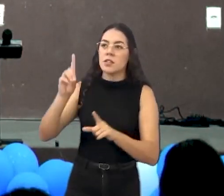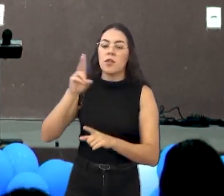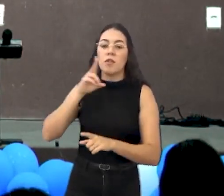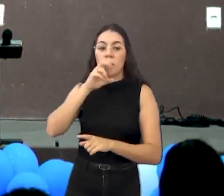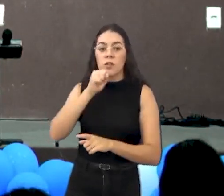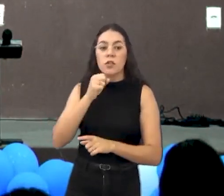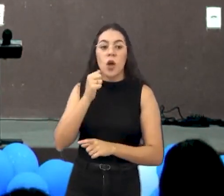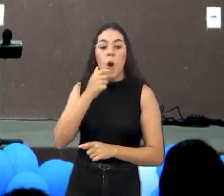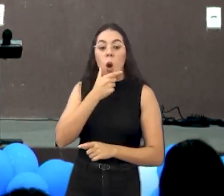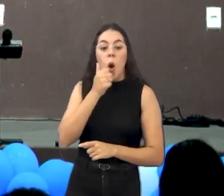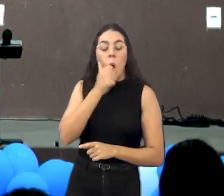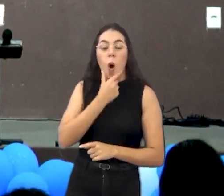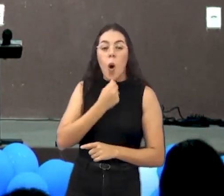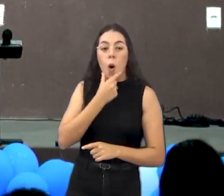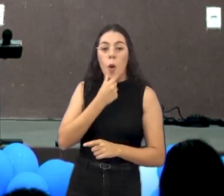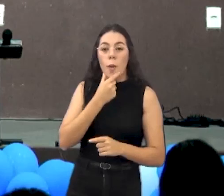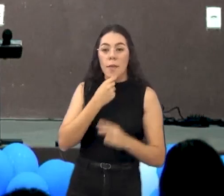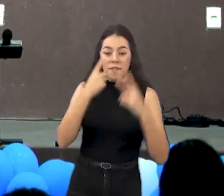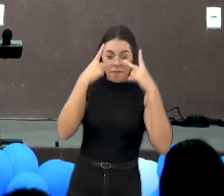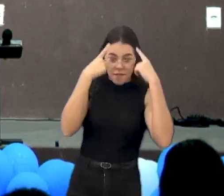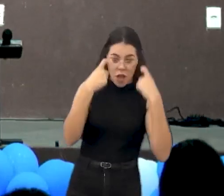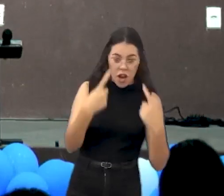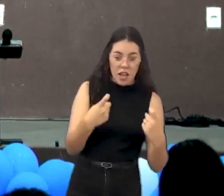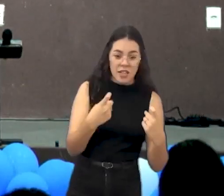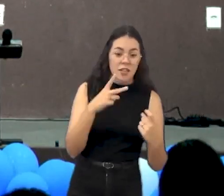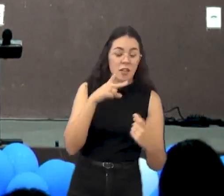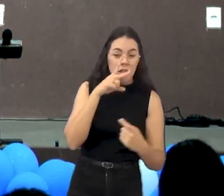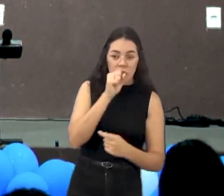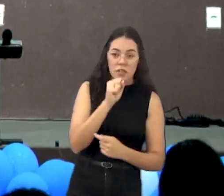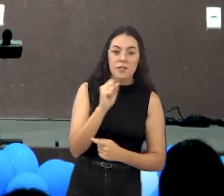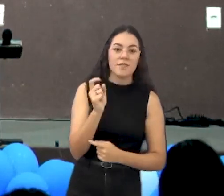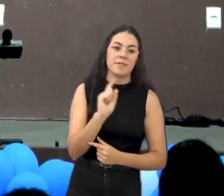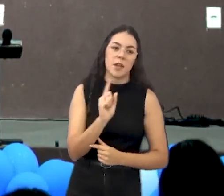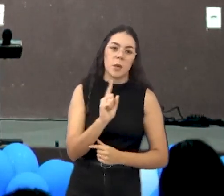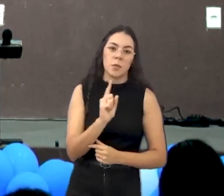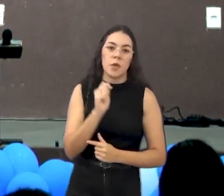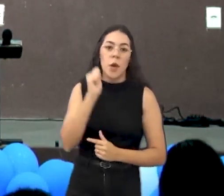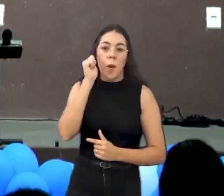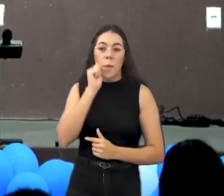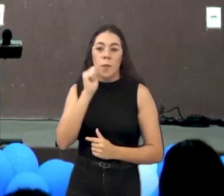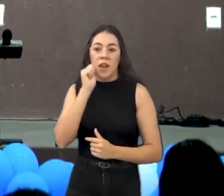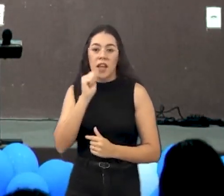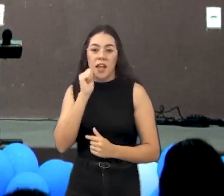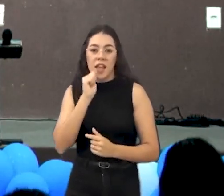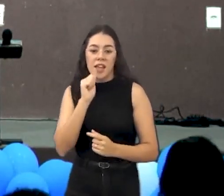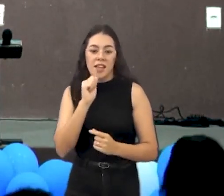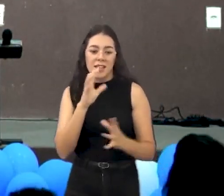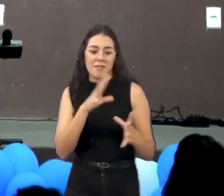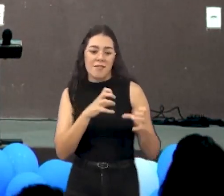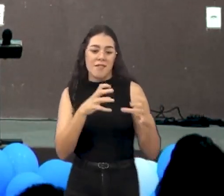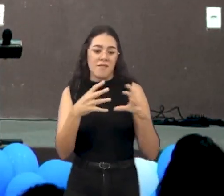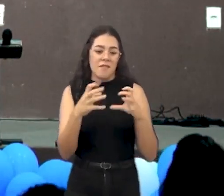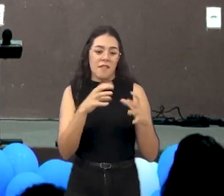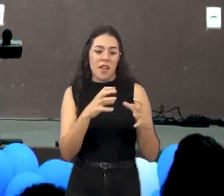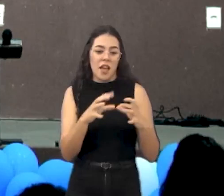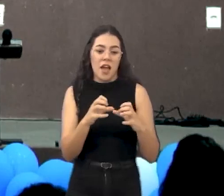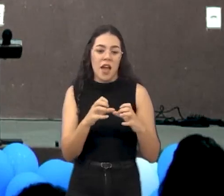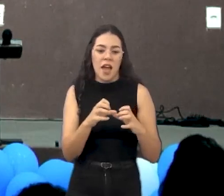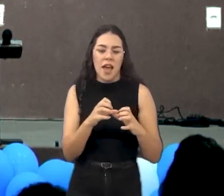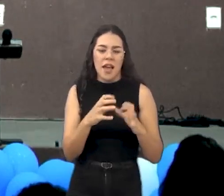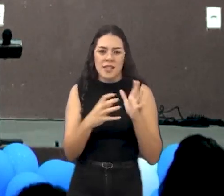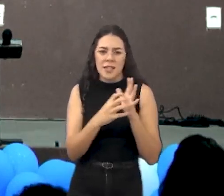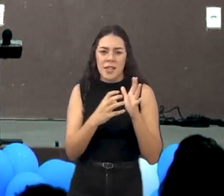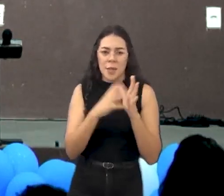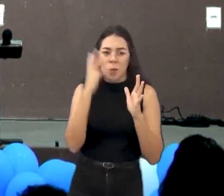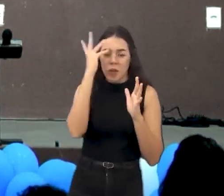Homens violentos não são homens fortes. Mulheres zombadoras, confuseiras, não são símbolos de